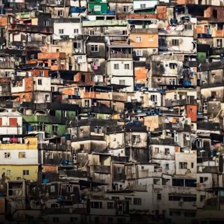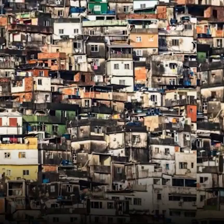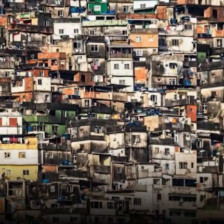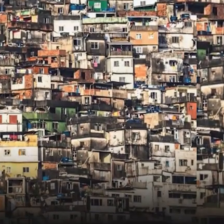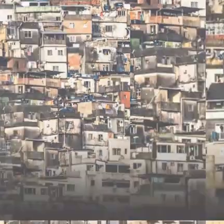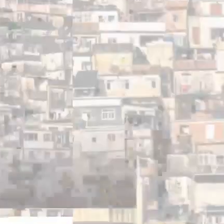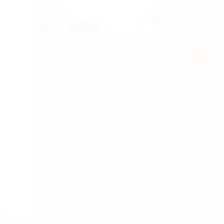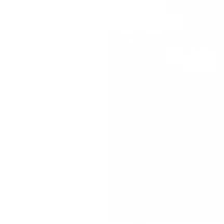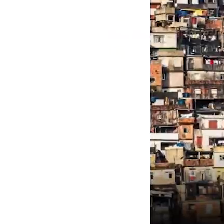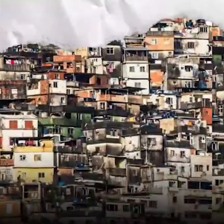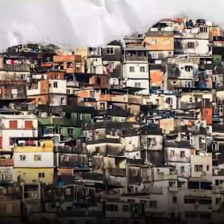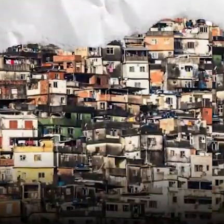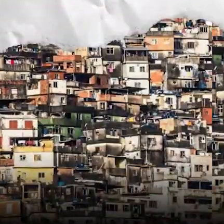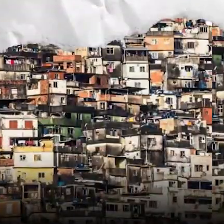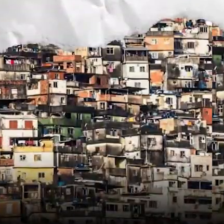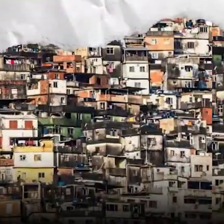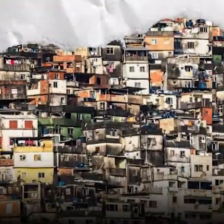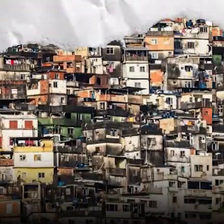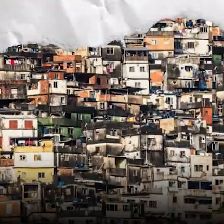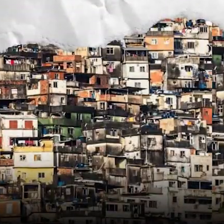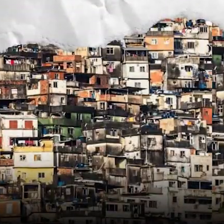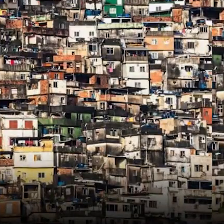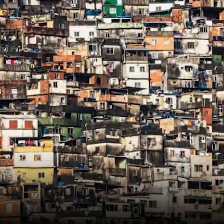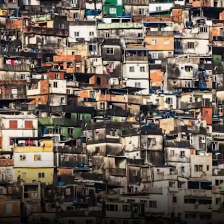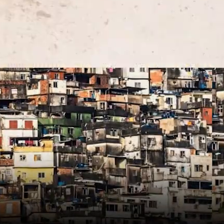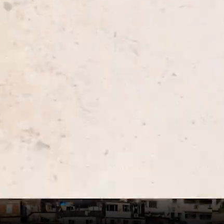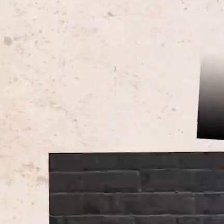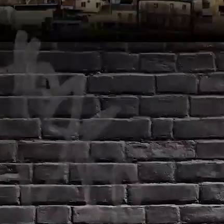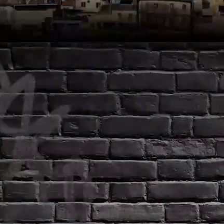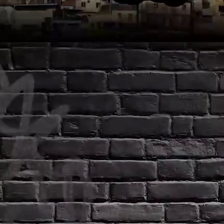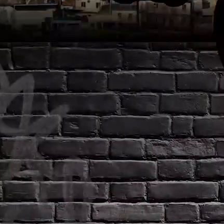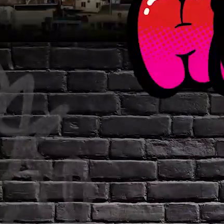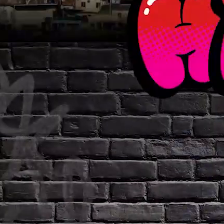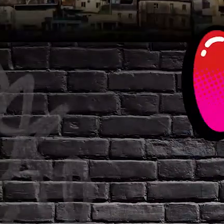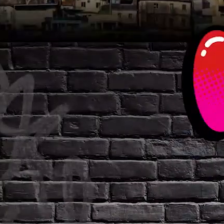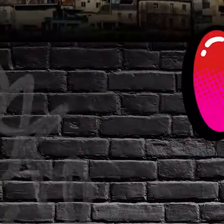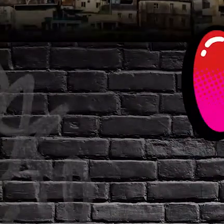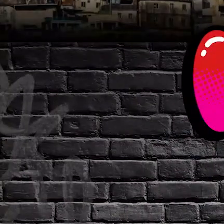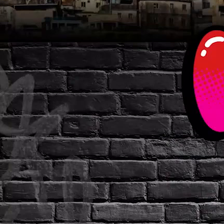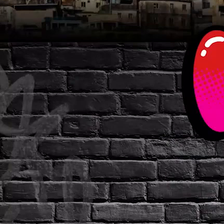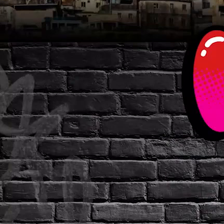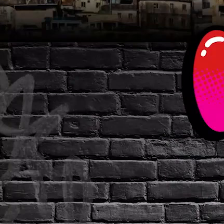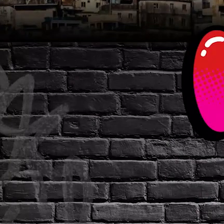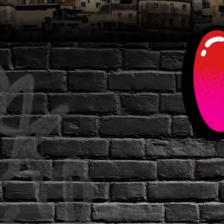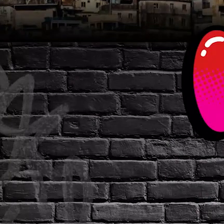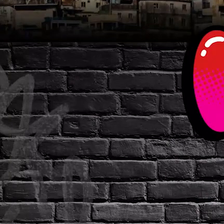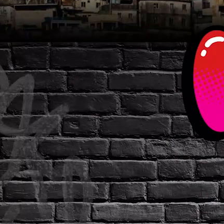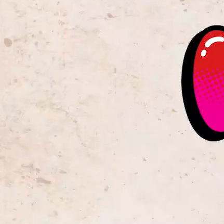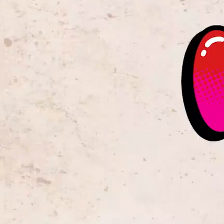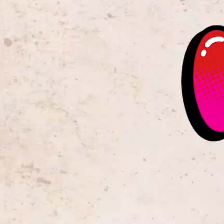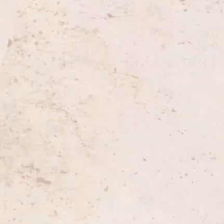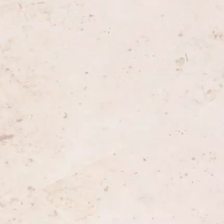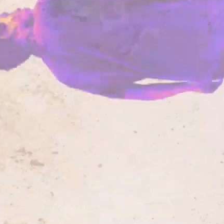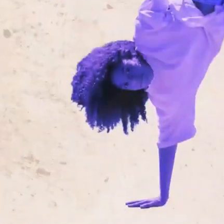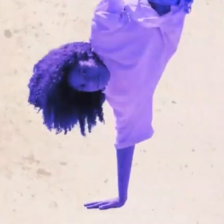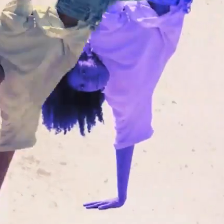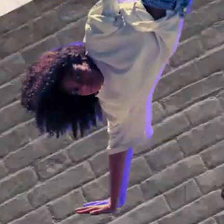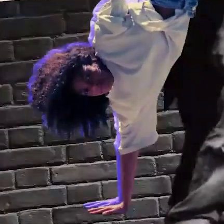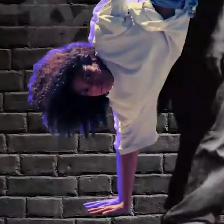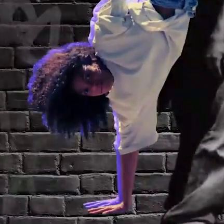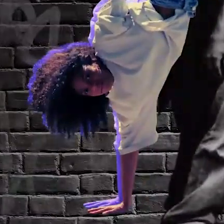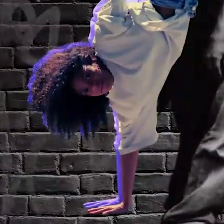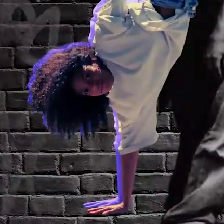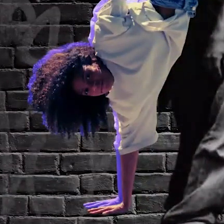Decreto Legislativo de abril de 2011 que cria a Semana Municipal do Hip Hop? Ele tem o objetivo de valorizar a cultura de